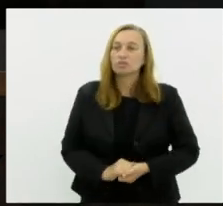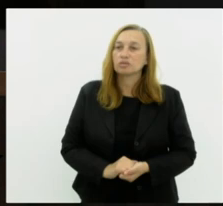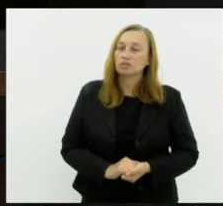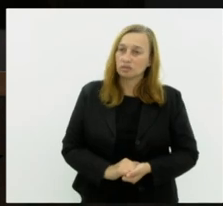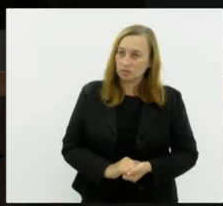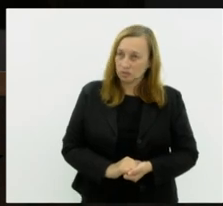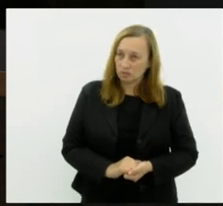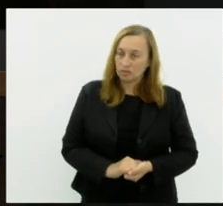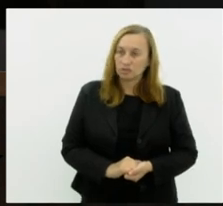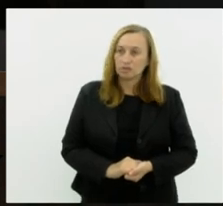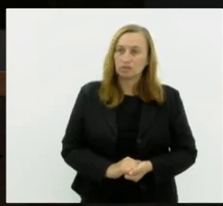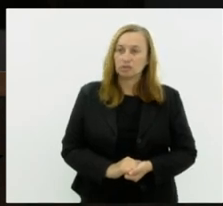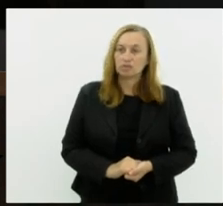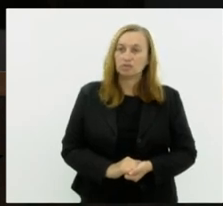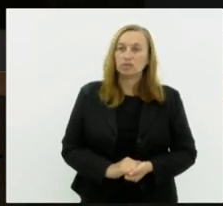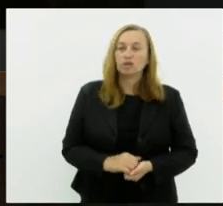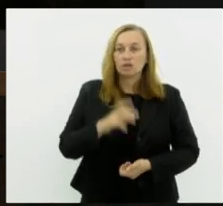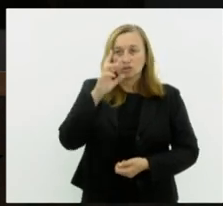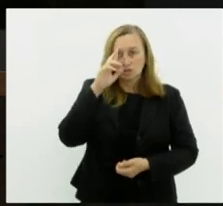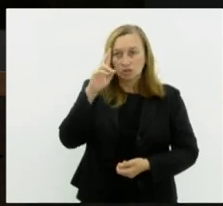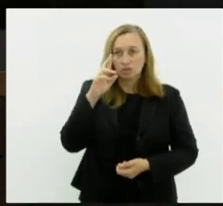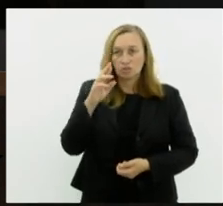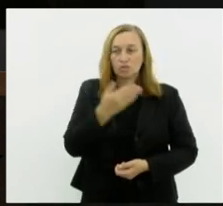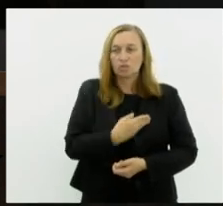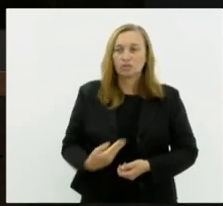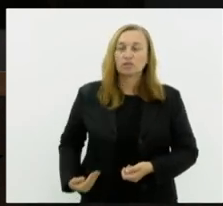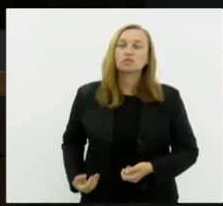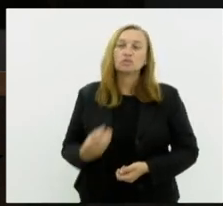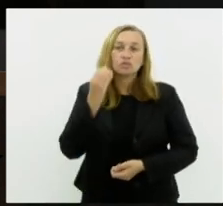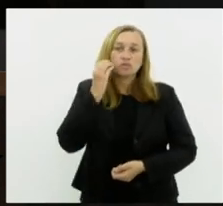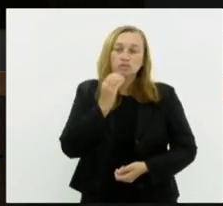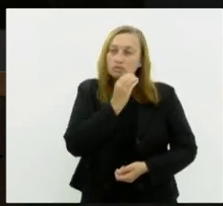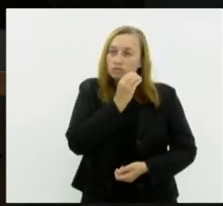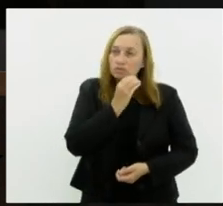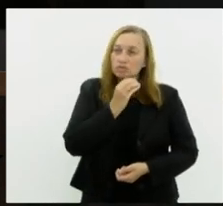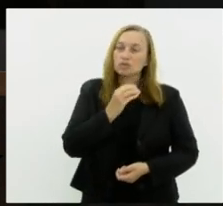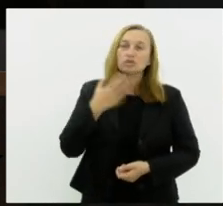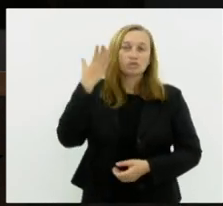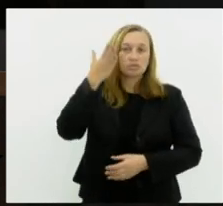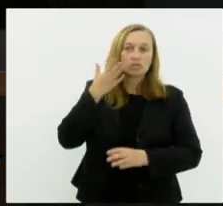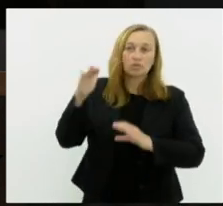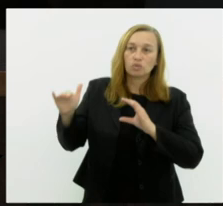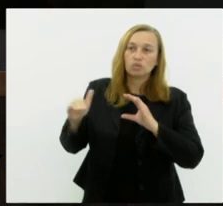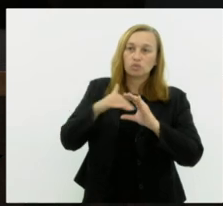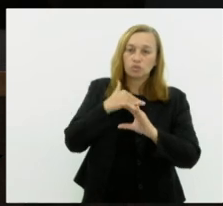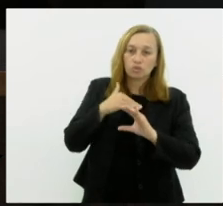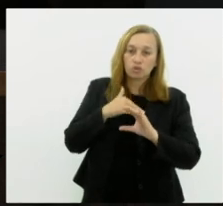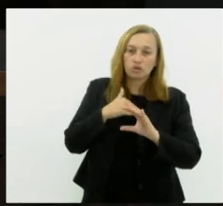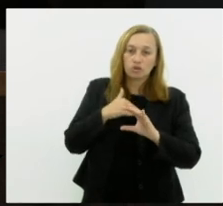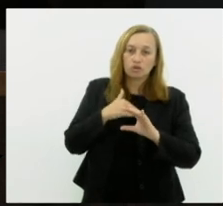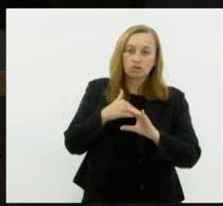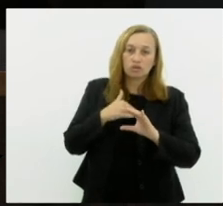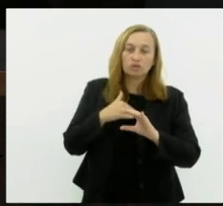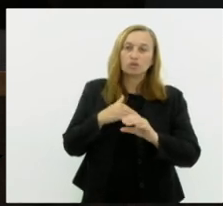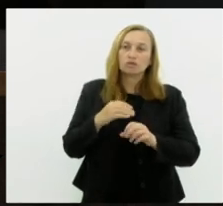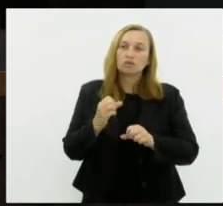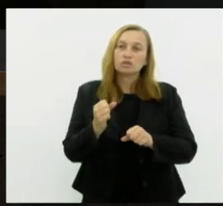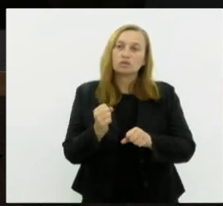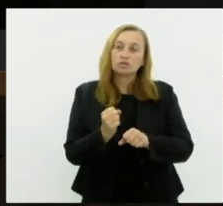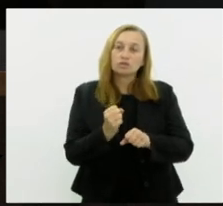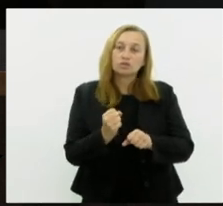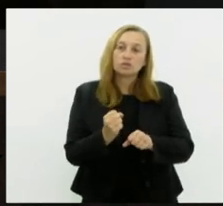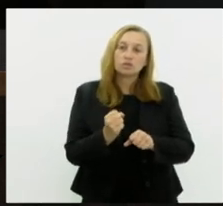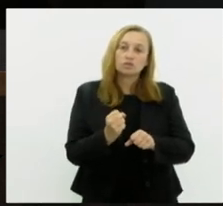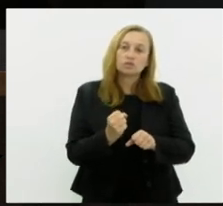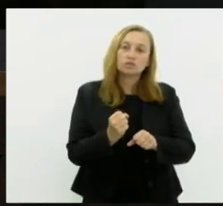Janeiro, excelentíssimo senhor governador Cláudio Castro, envio de mensagens dispondo sobre a construção de um